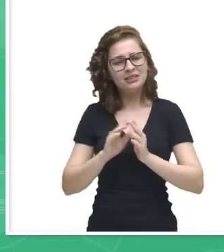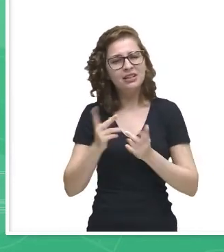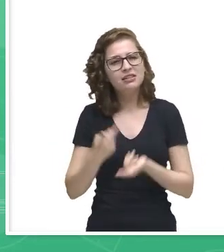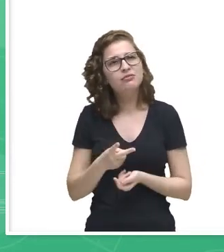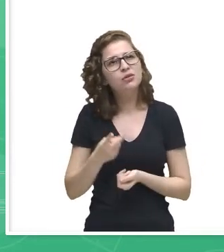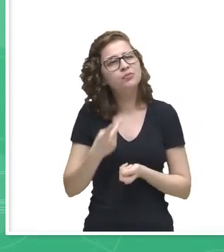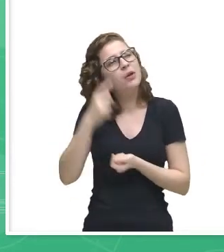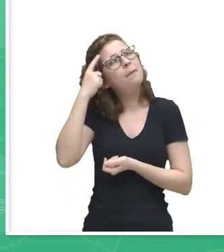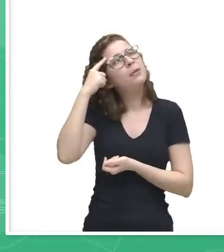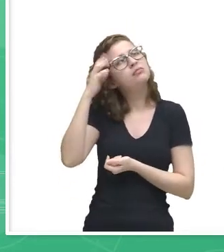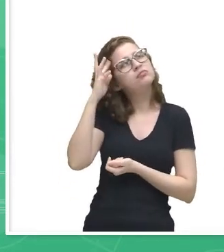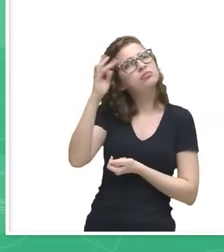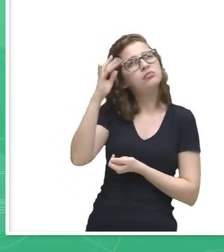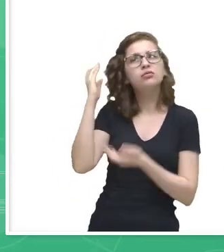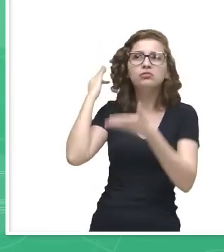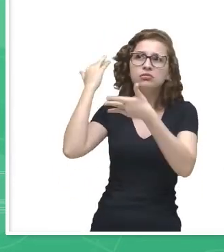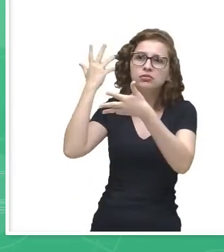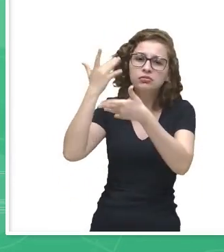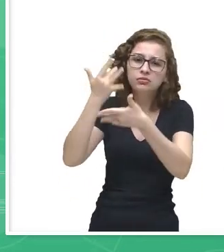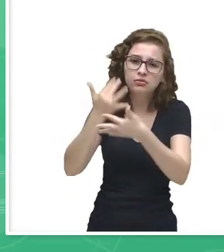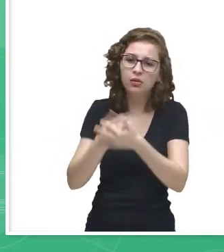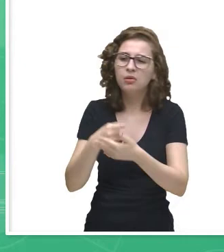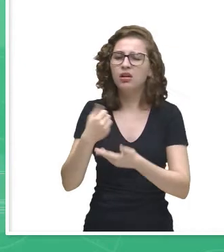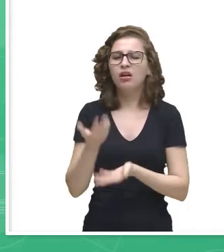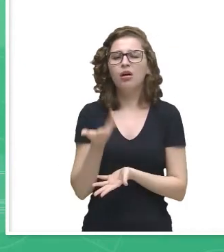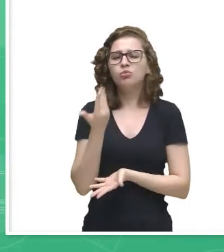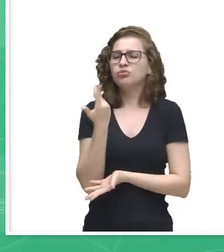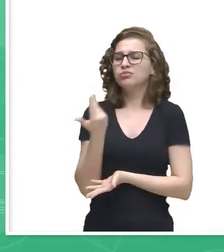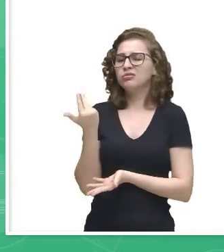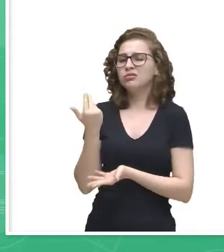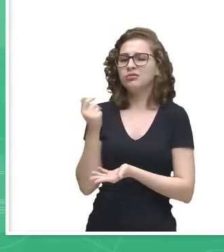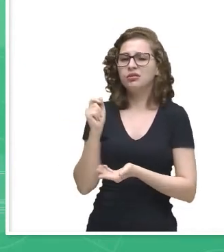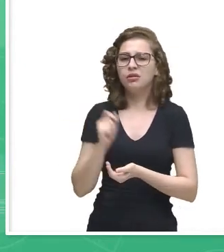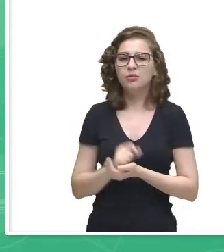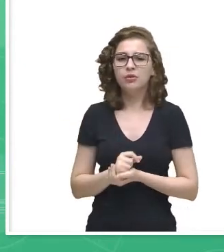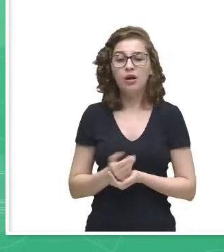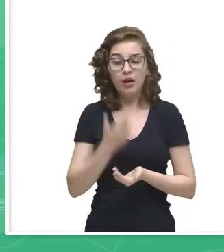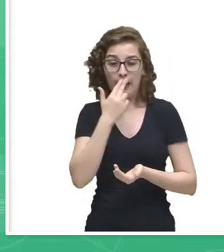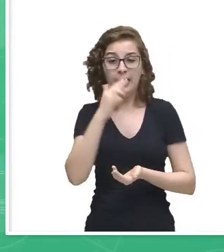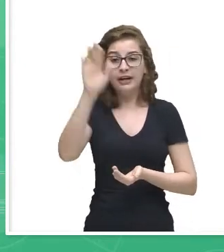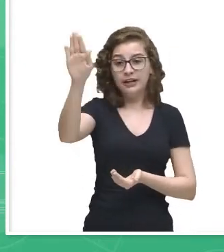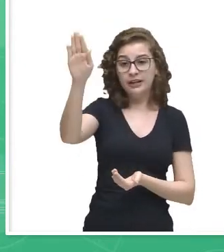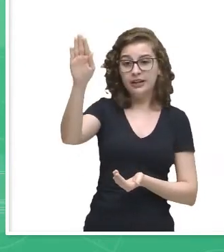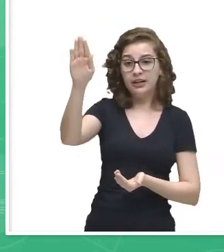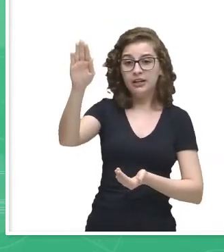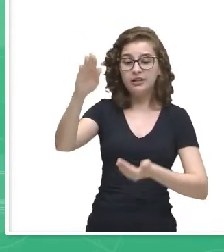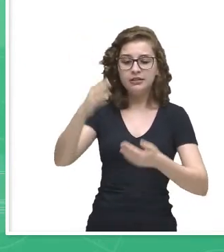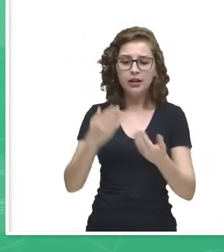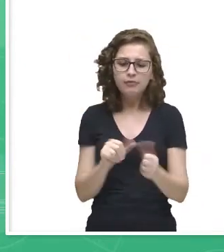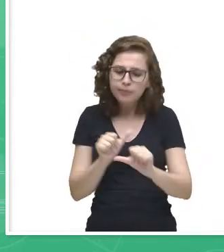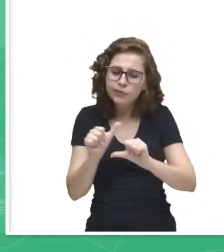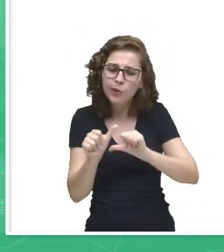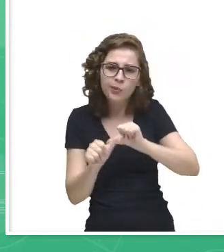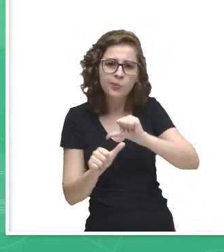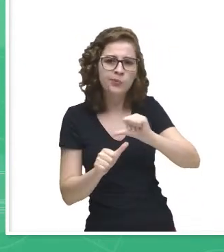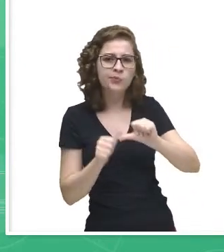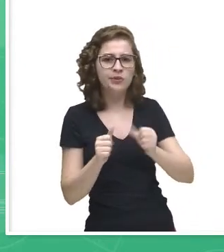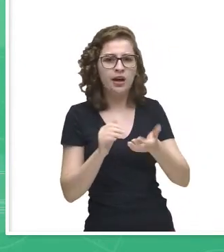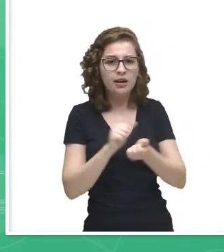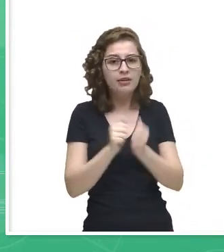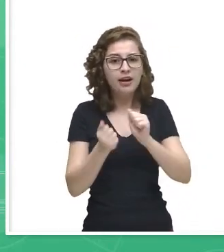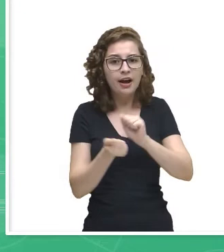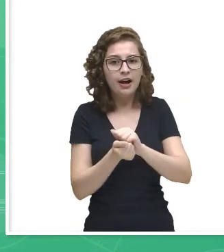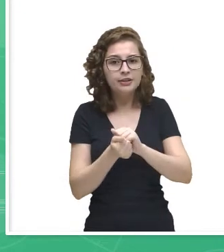ideais que vem de séculos passados, né? E Hitler transforma, junto com o Partido Nazista, tudo isso